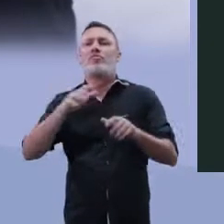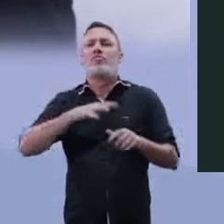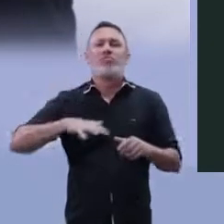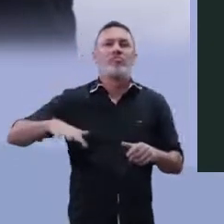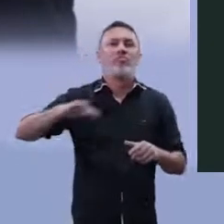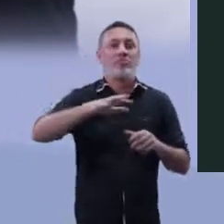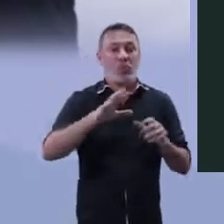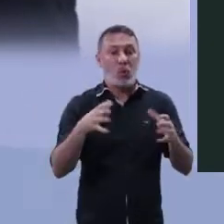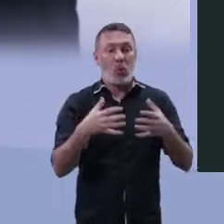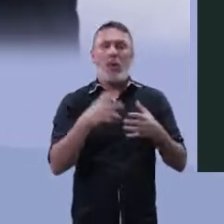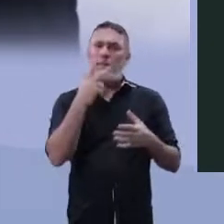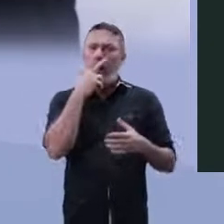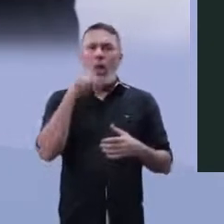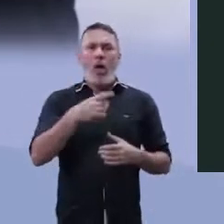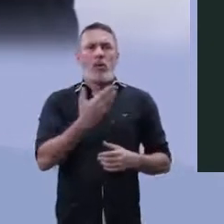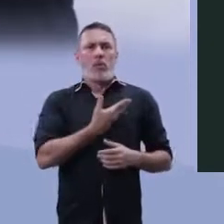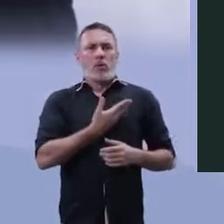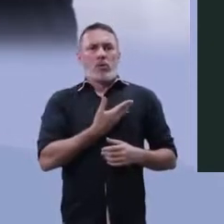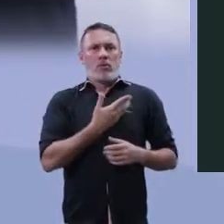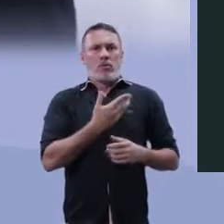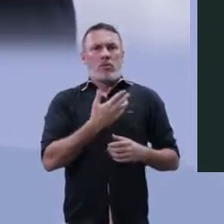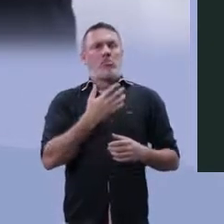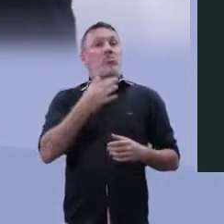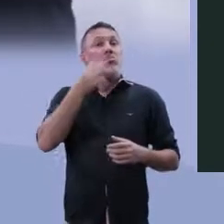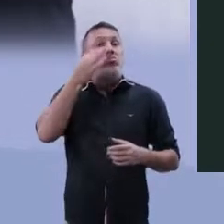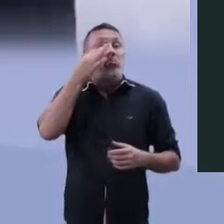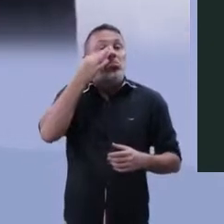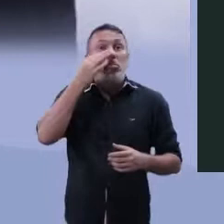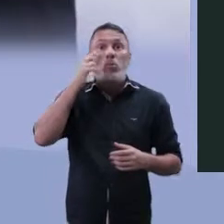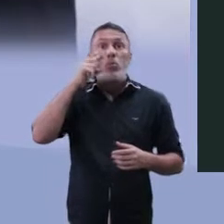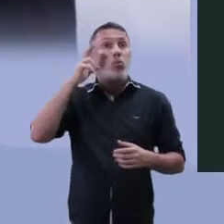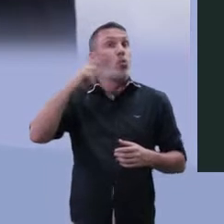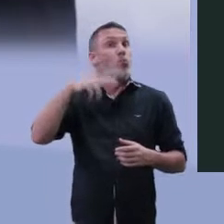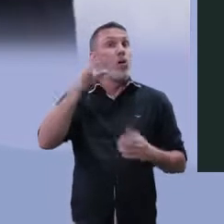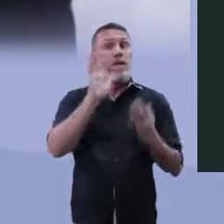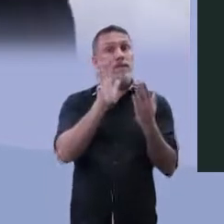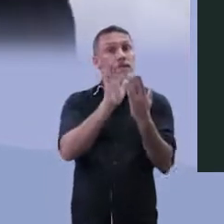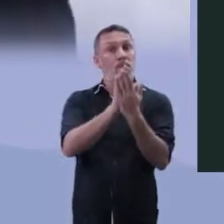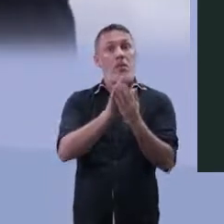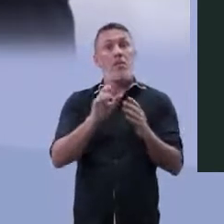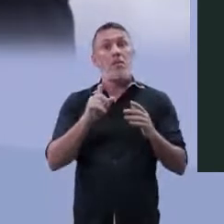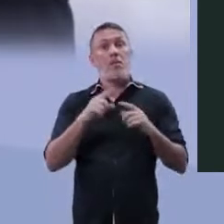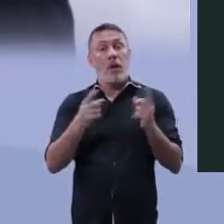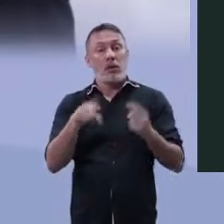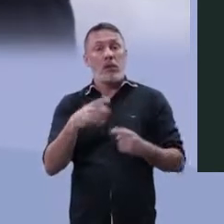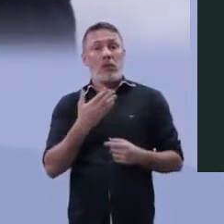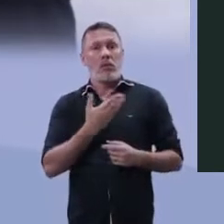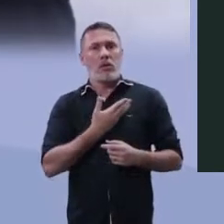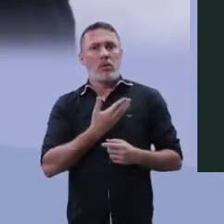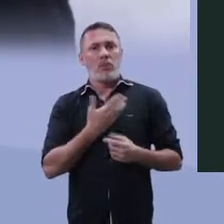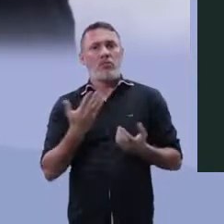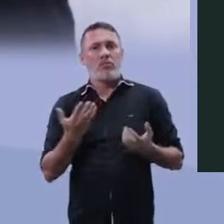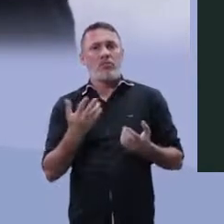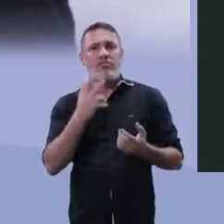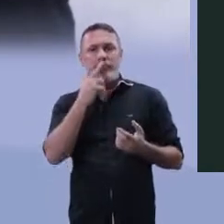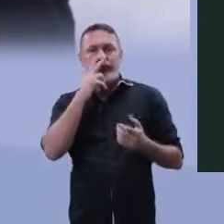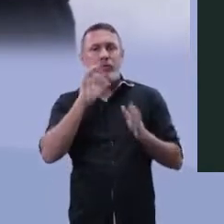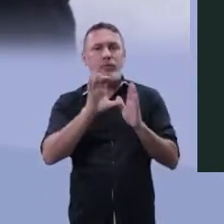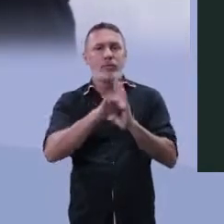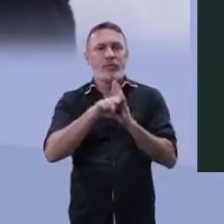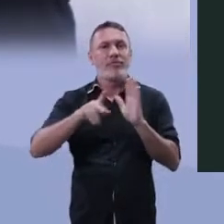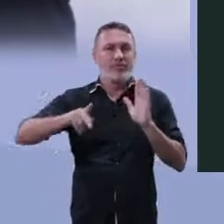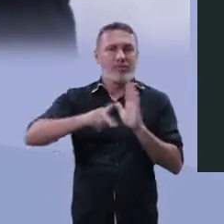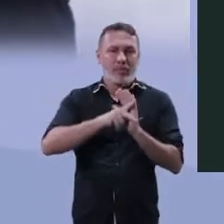aspecto que a gente vai discutir mais à frente, né? Todos os indivíduos que fazem parte dessa comunidade, amigos, né? Então, você está aí